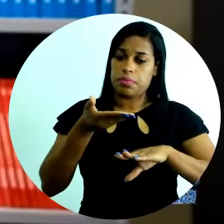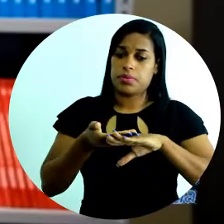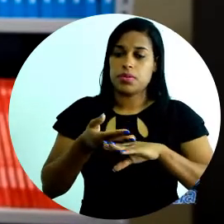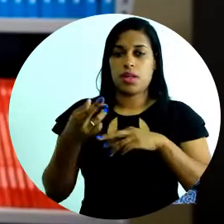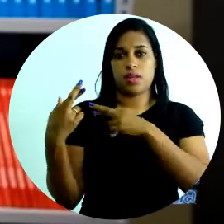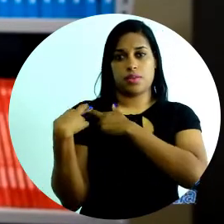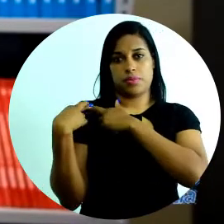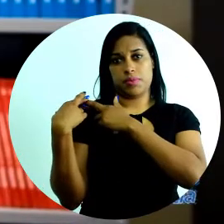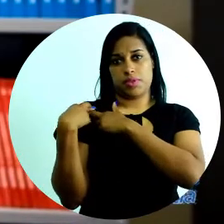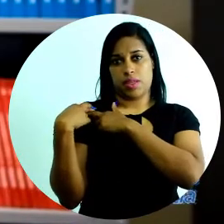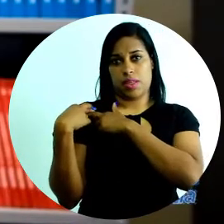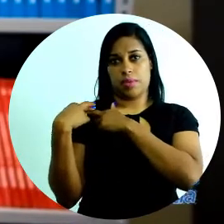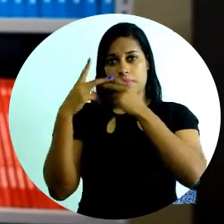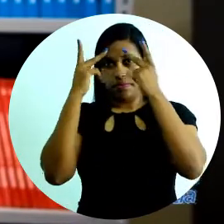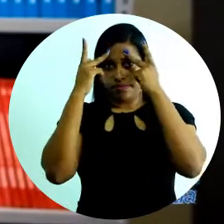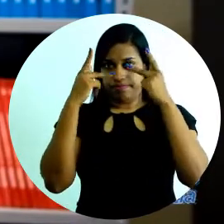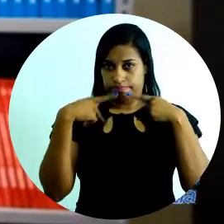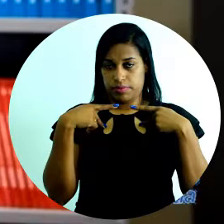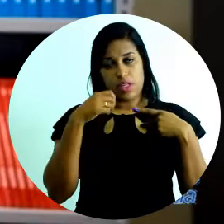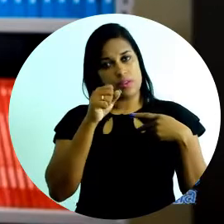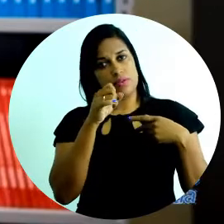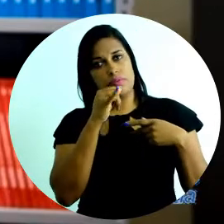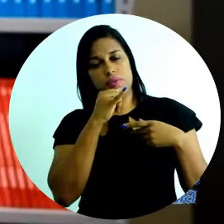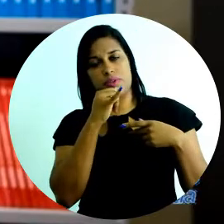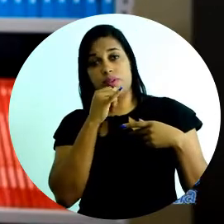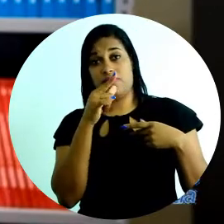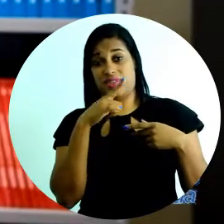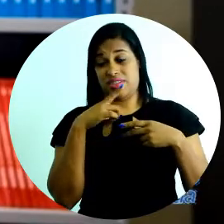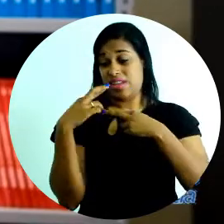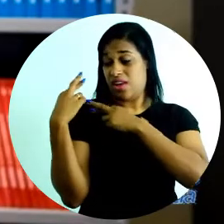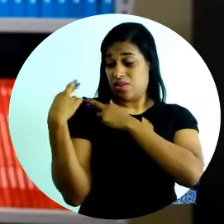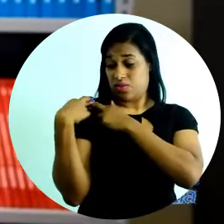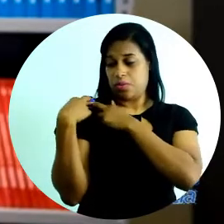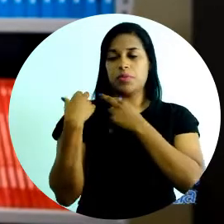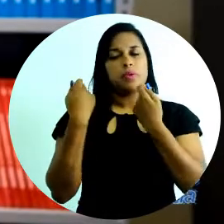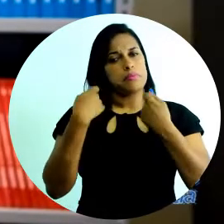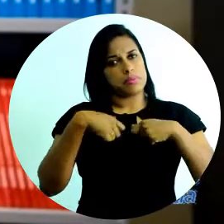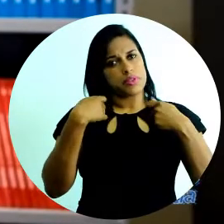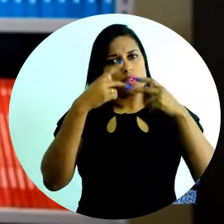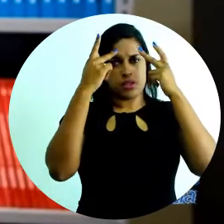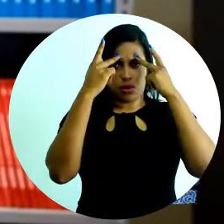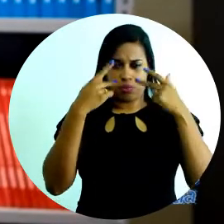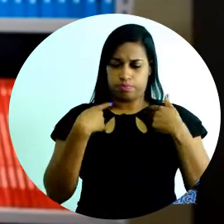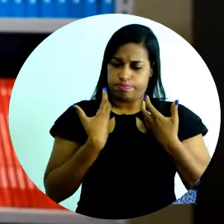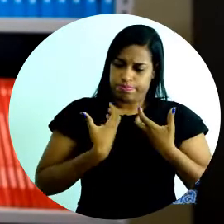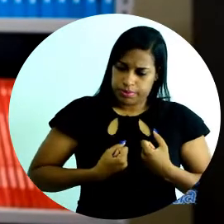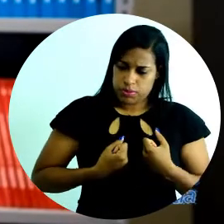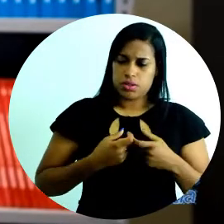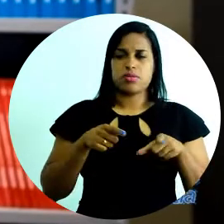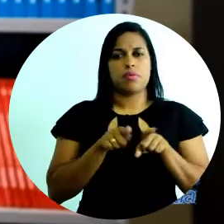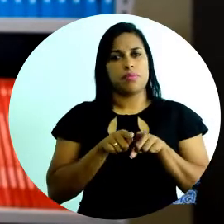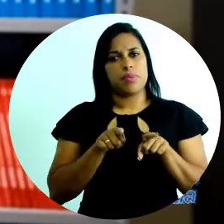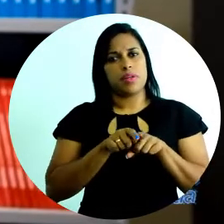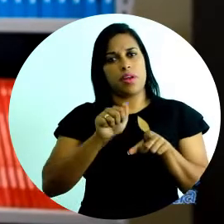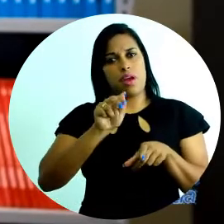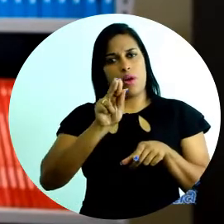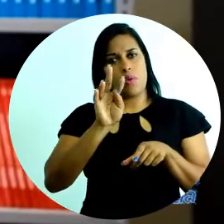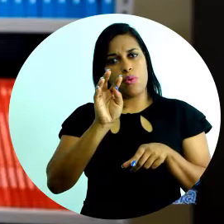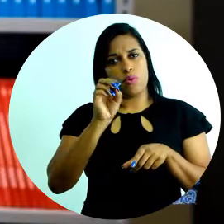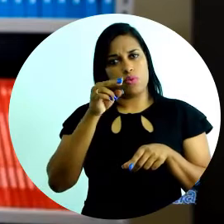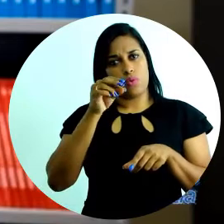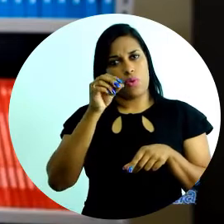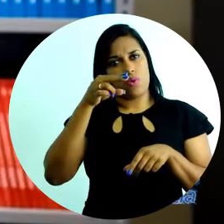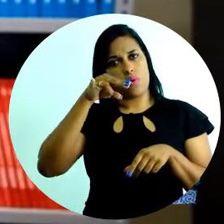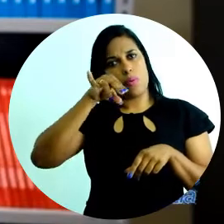relação muito próxima entre responsabilidade e autonomia. Se você dá responsabilidade, você também tem que dar autonomia, para que